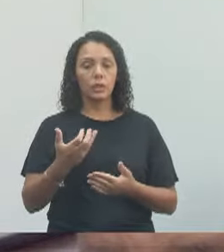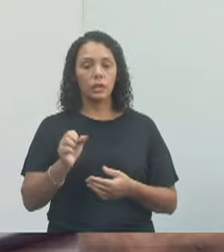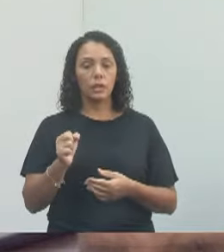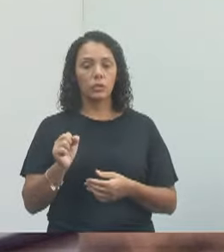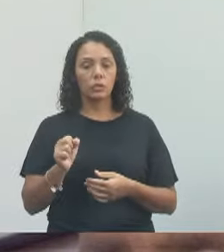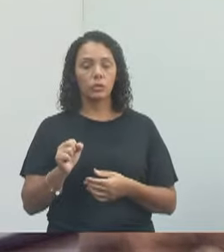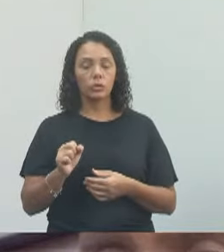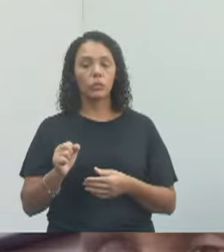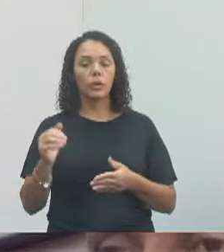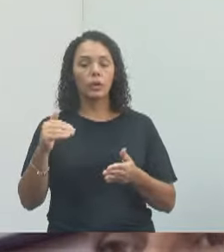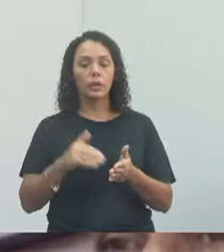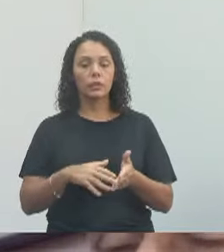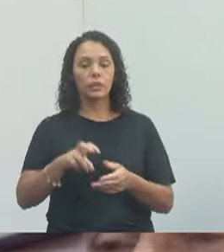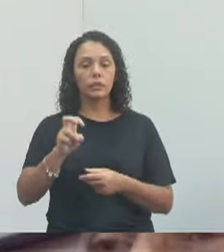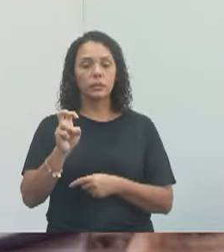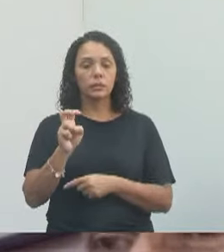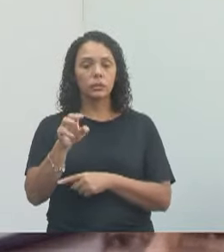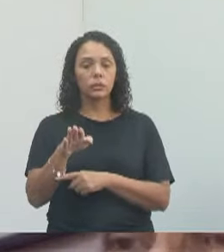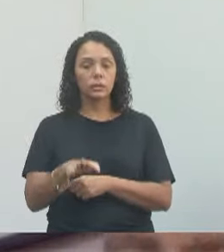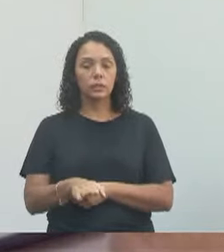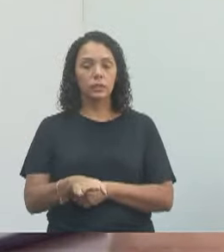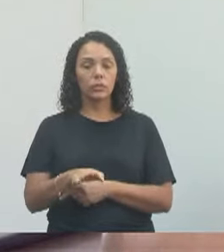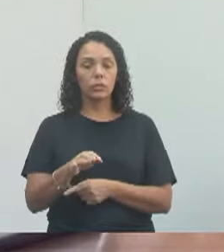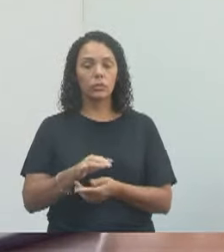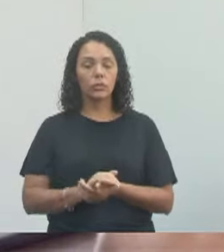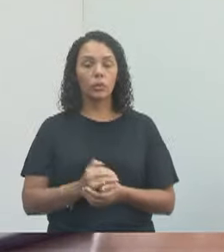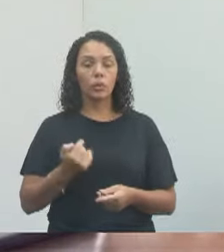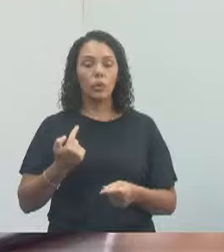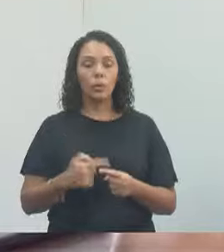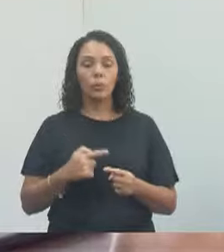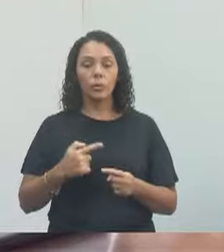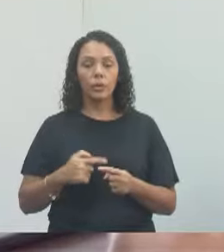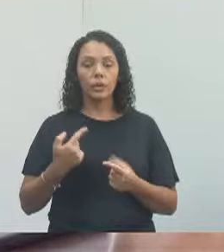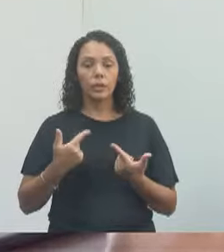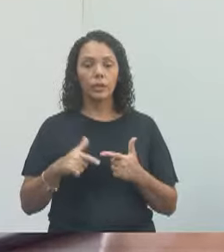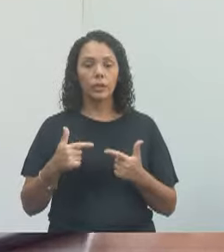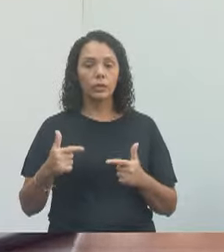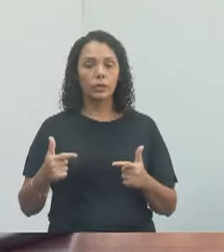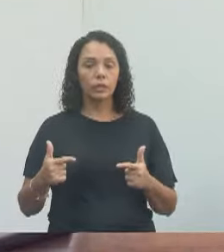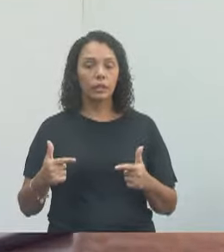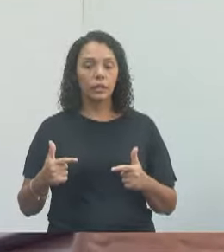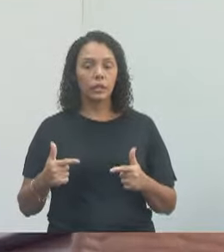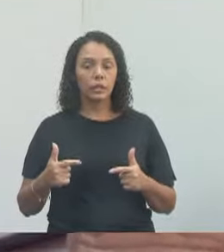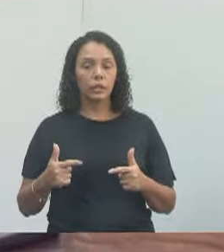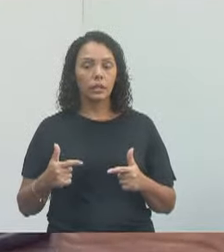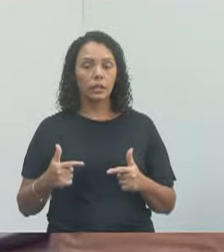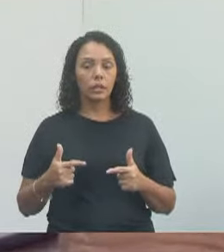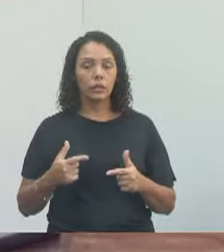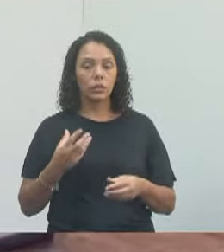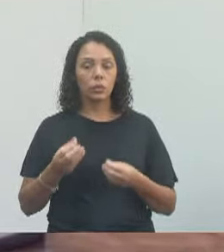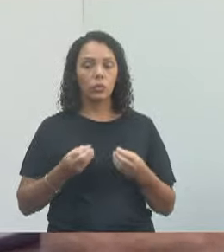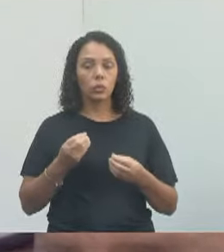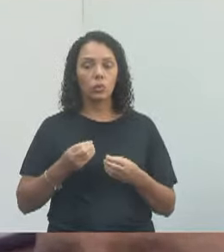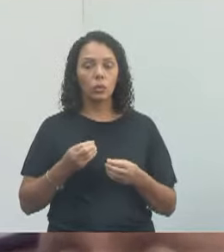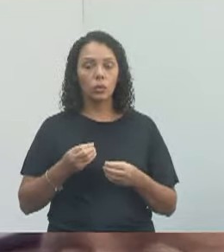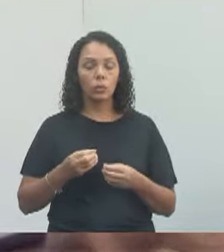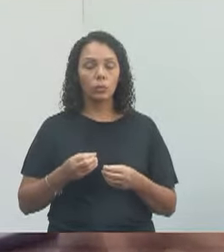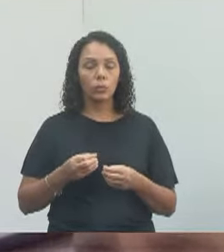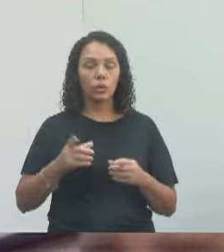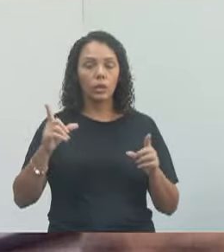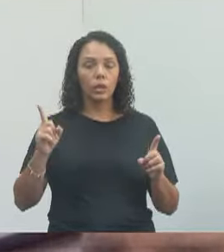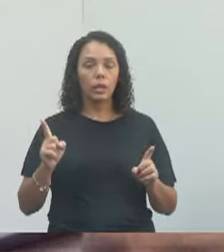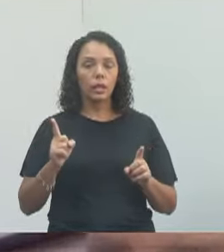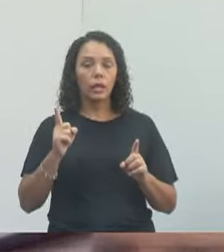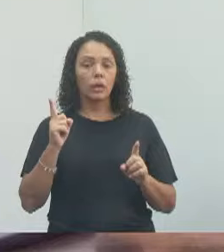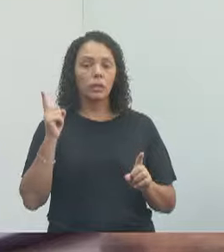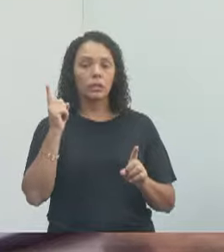porque não existe mais o administrativo para poder estar atendendo o Conselho Tutelar eles ficam lá